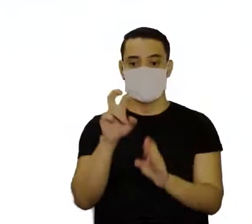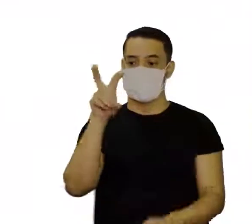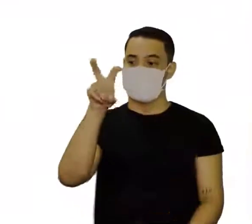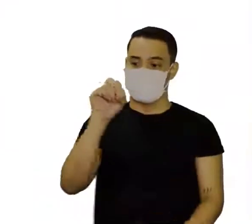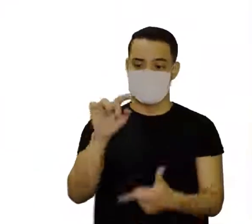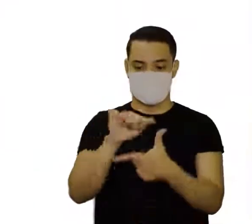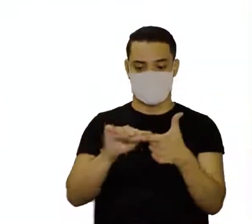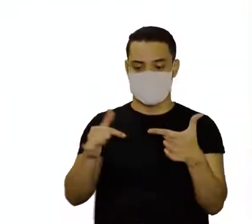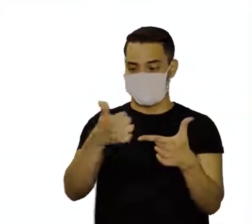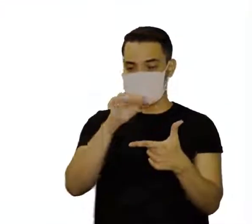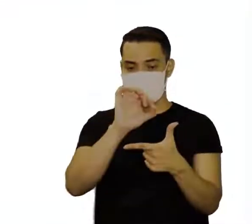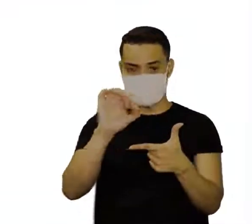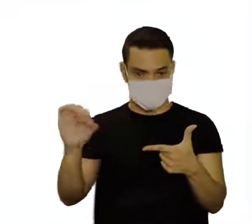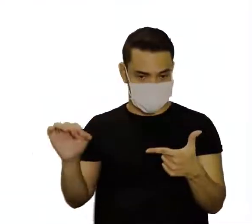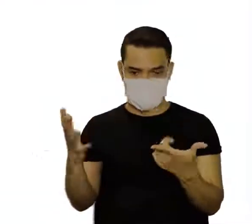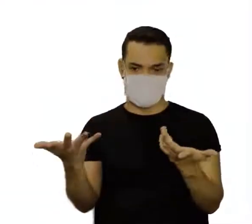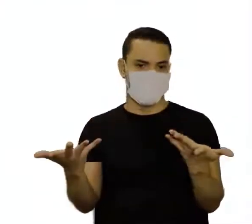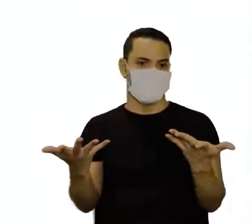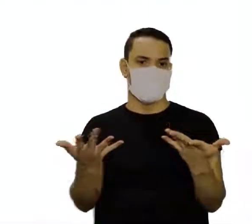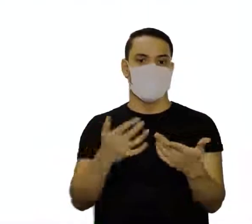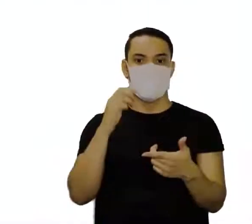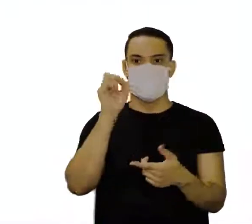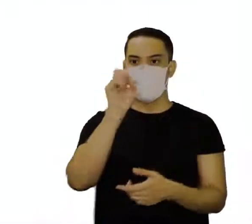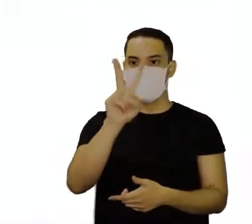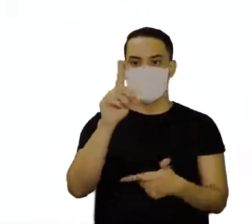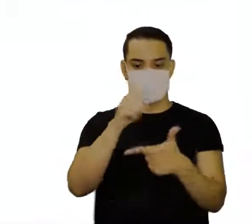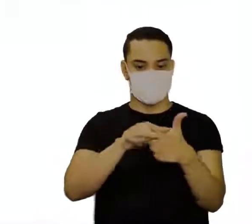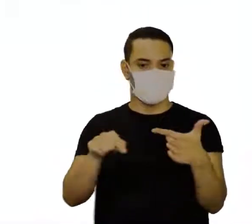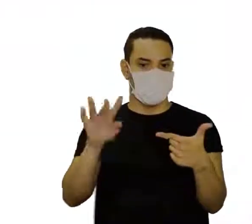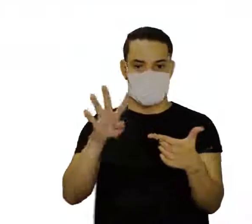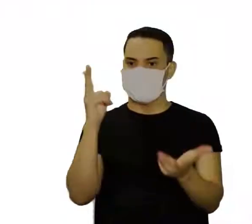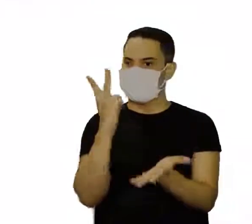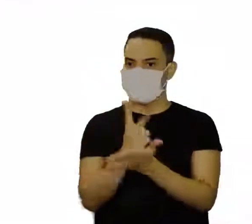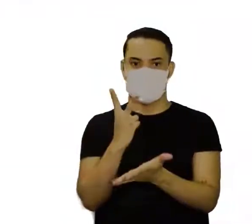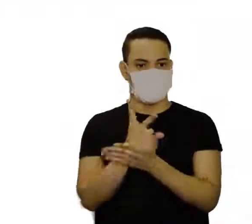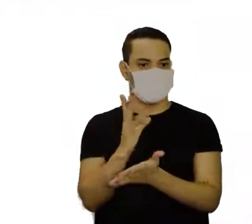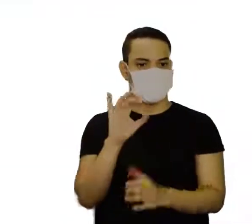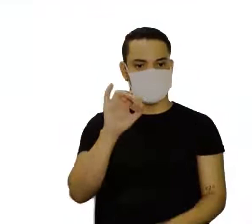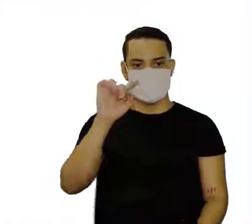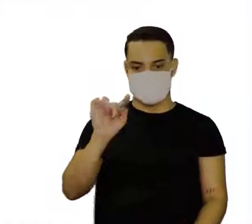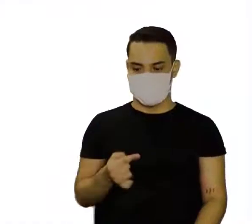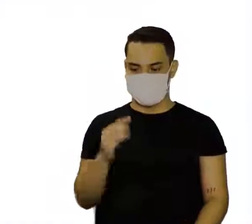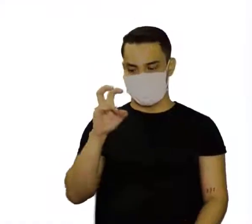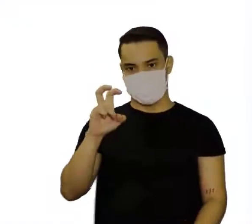dividido para 100, 2 dividido para 4, todos eles é meio.